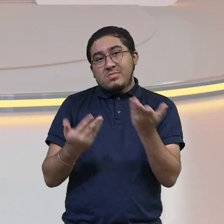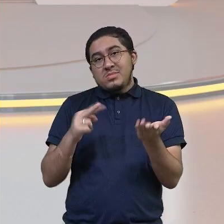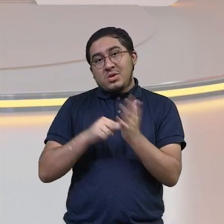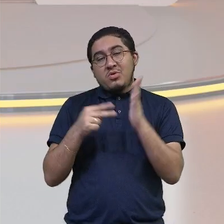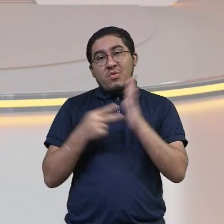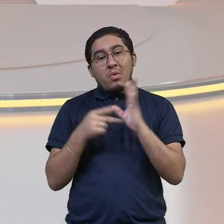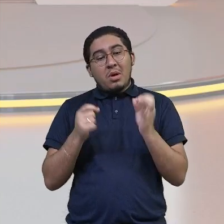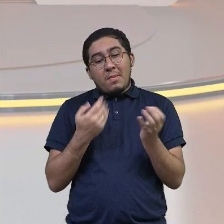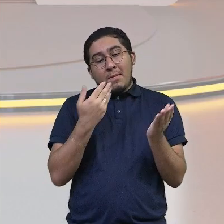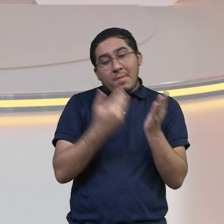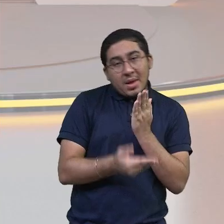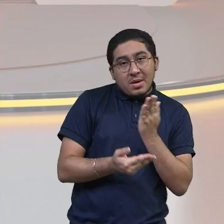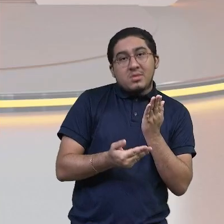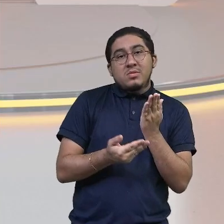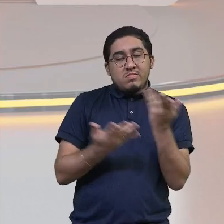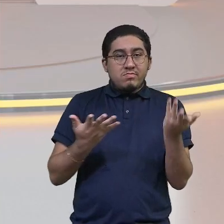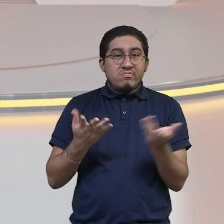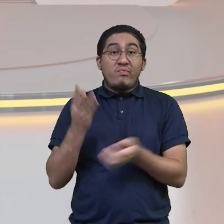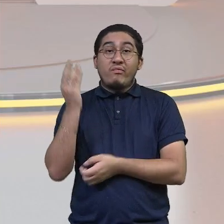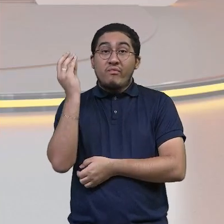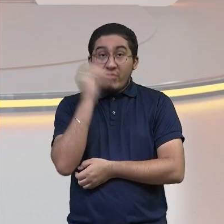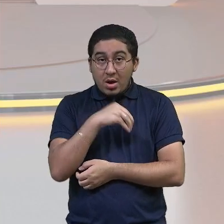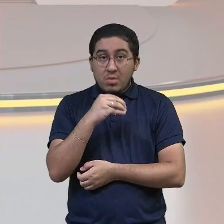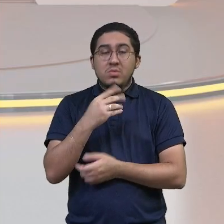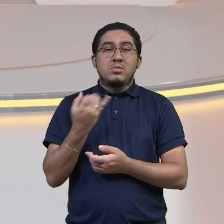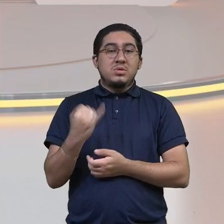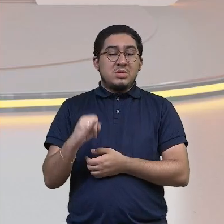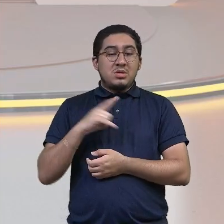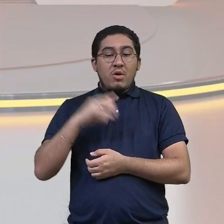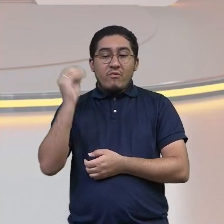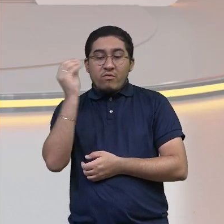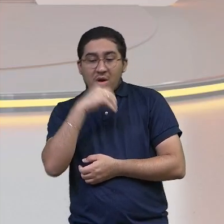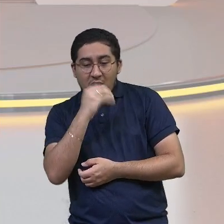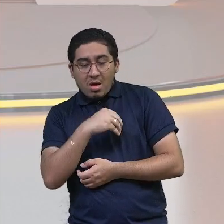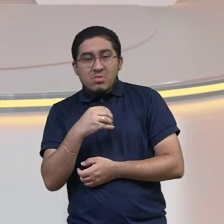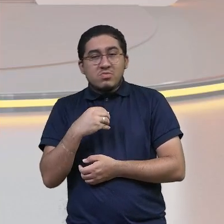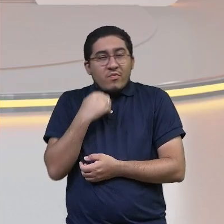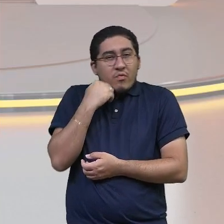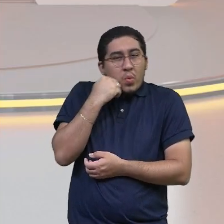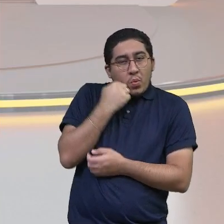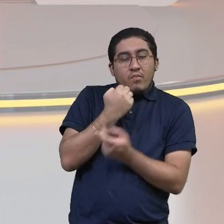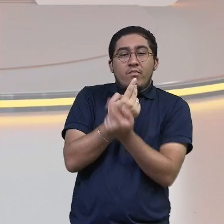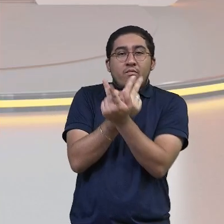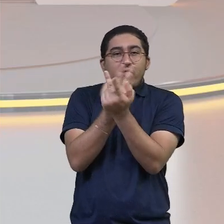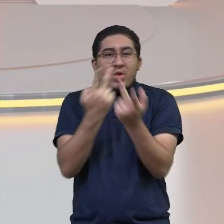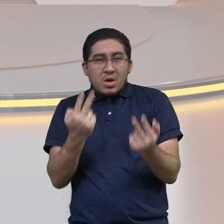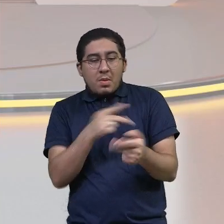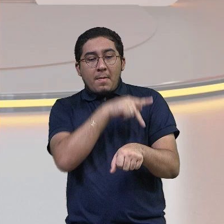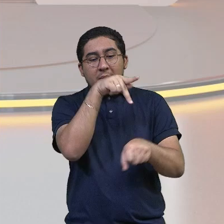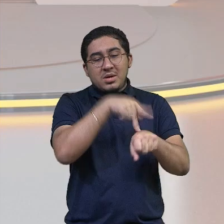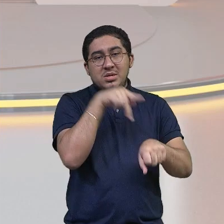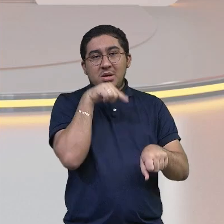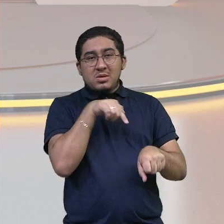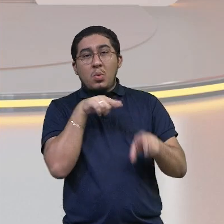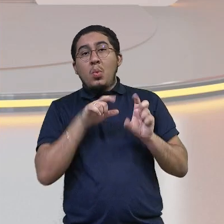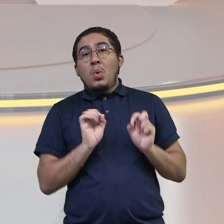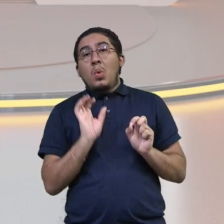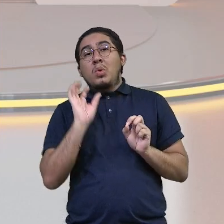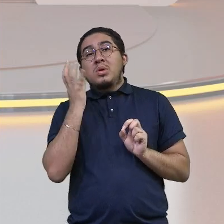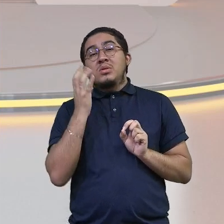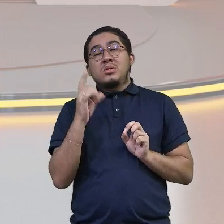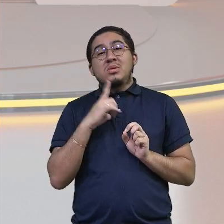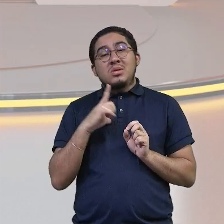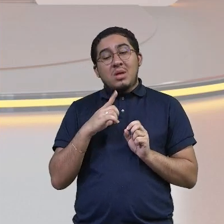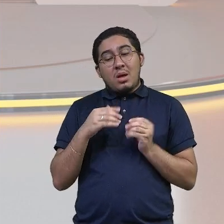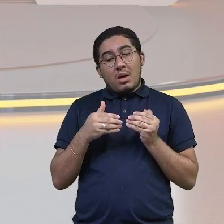e enfraquecido. Então, uma vez que ele está desmoralizado, o que vai acontecer? Ele vai abrir